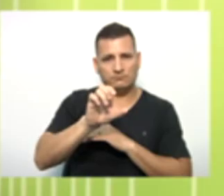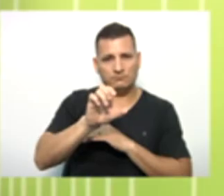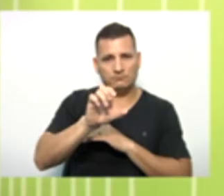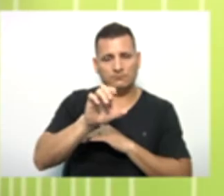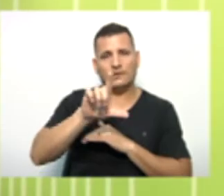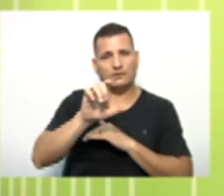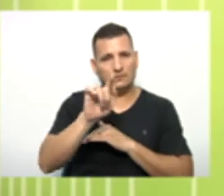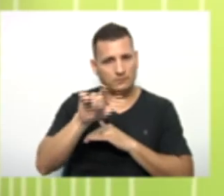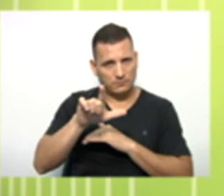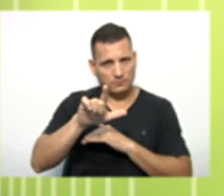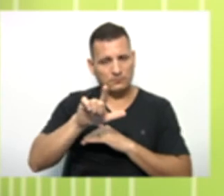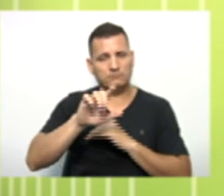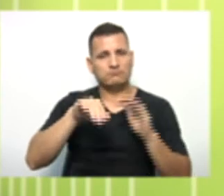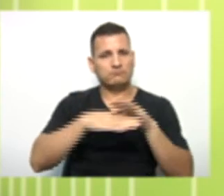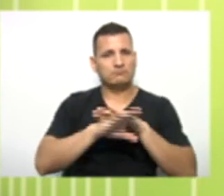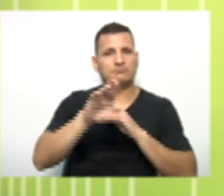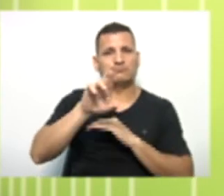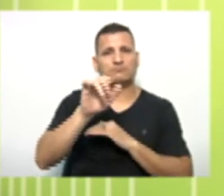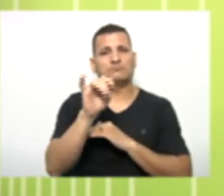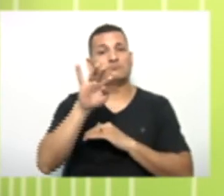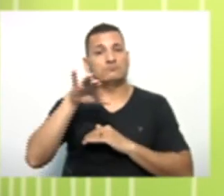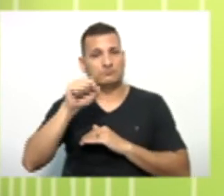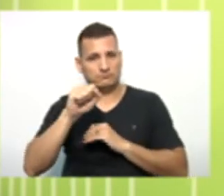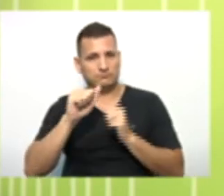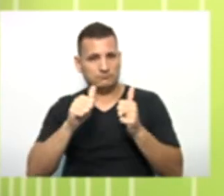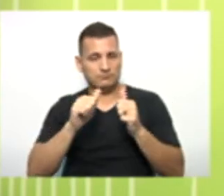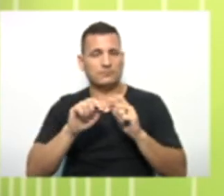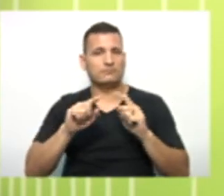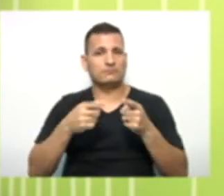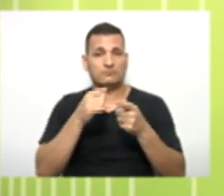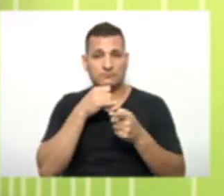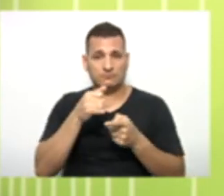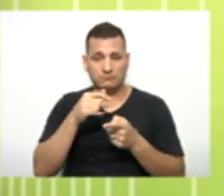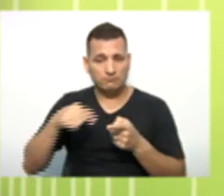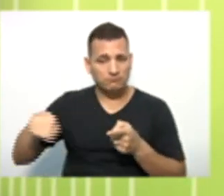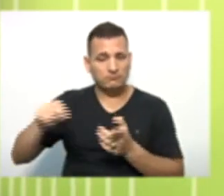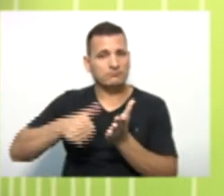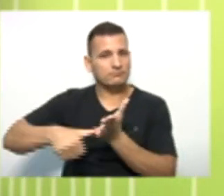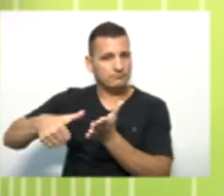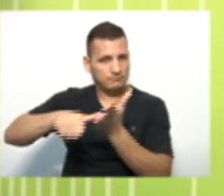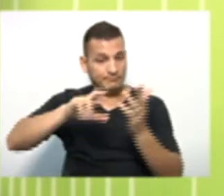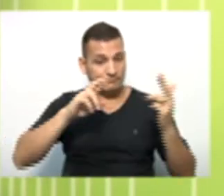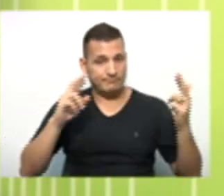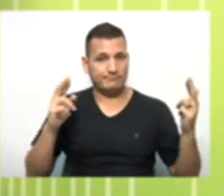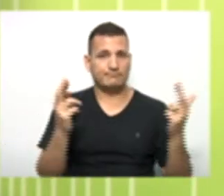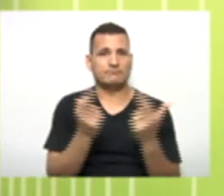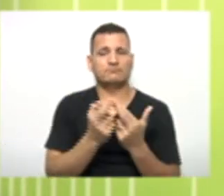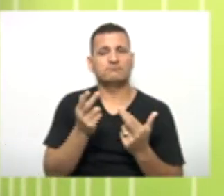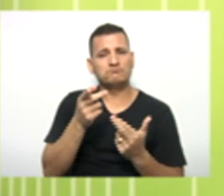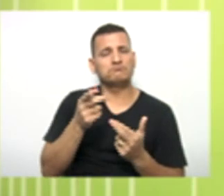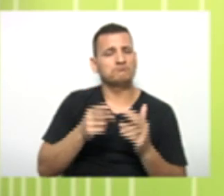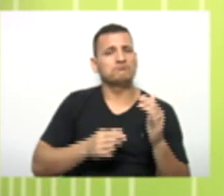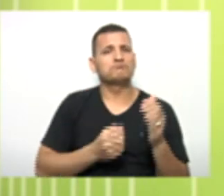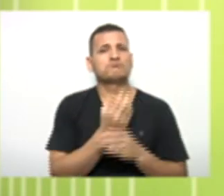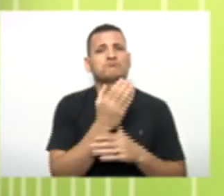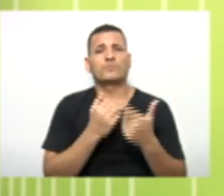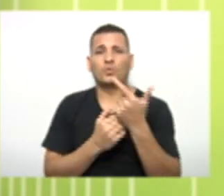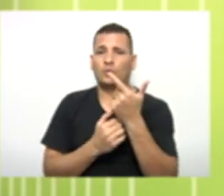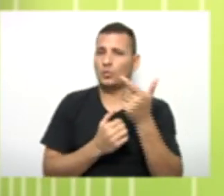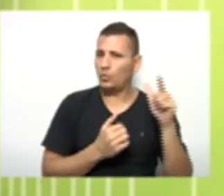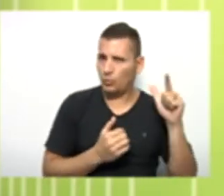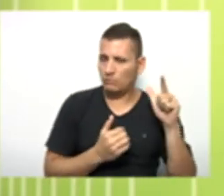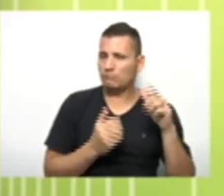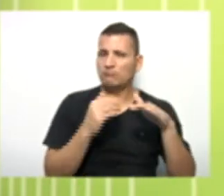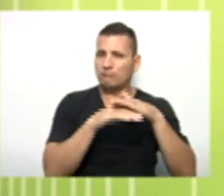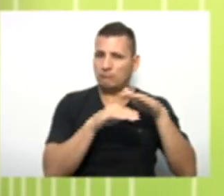Mas, se os cooperados, né, em assembleia, deliberarem que vão criar outro tipo de reserva, pode